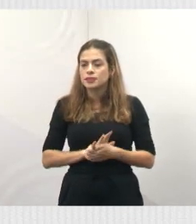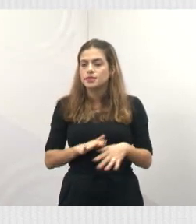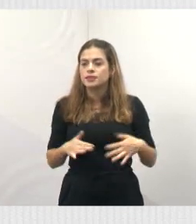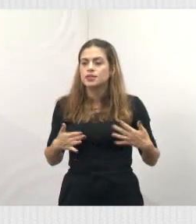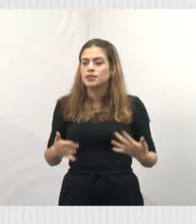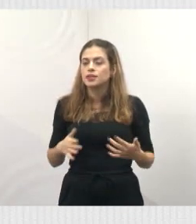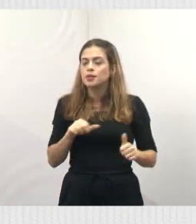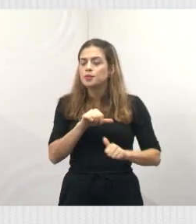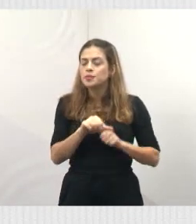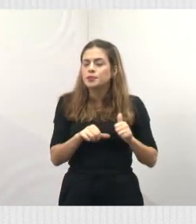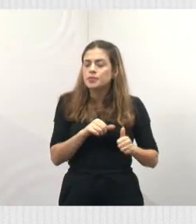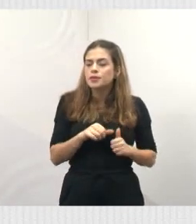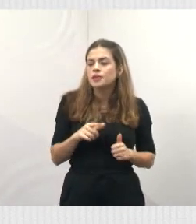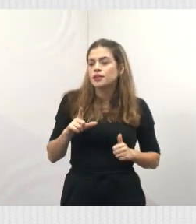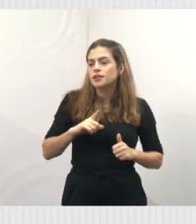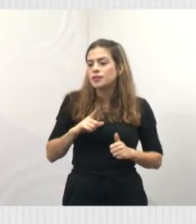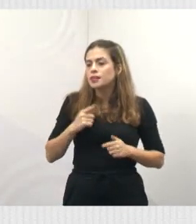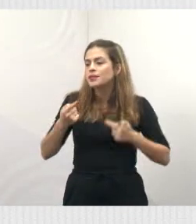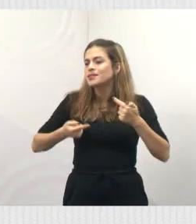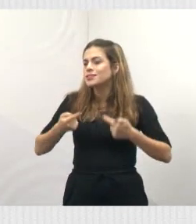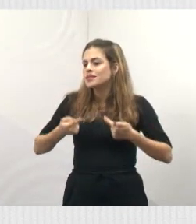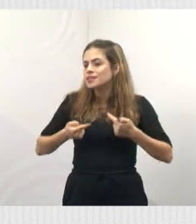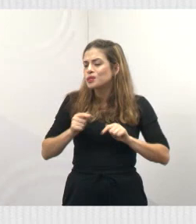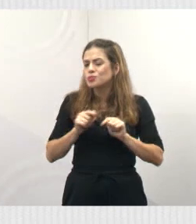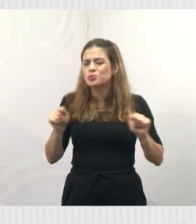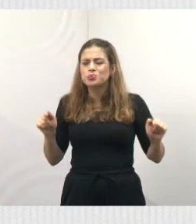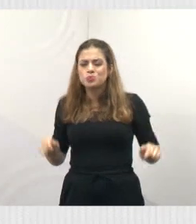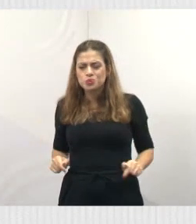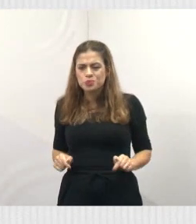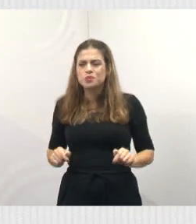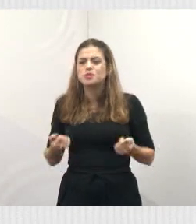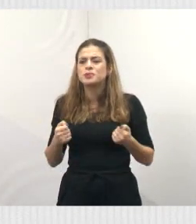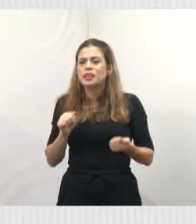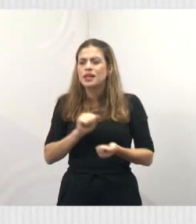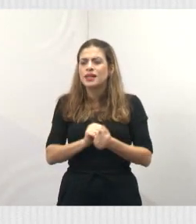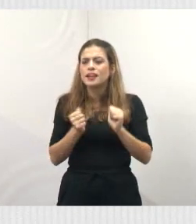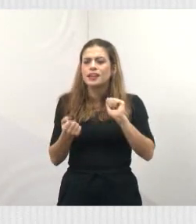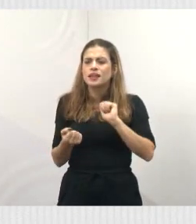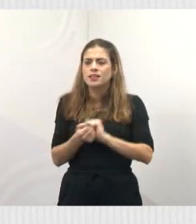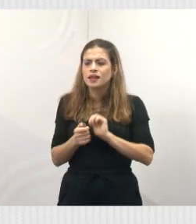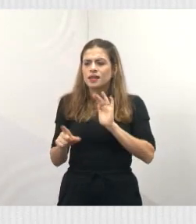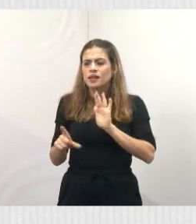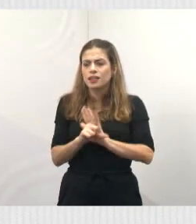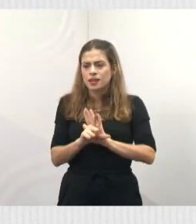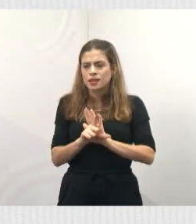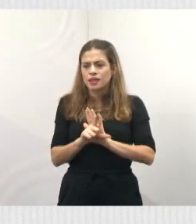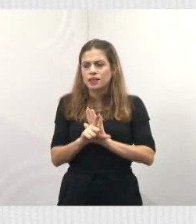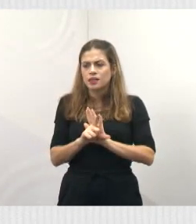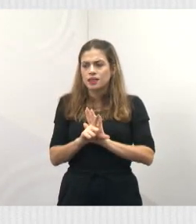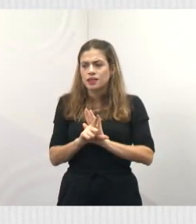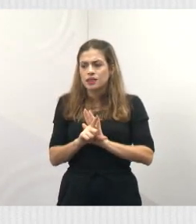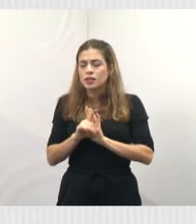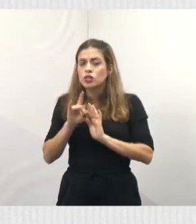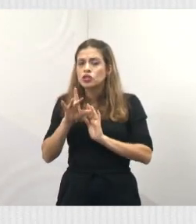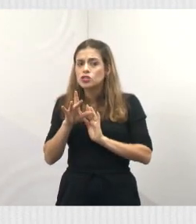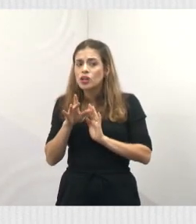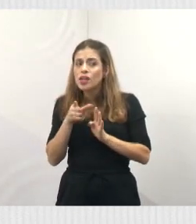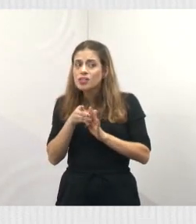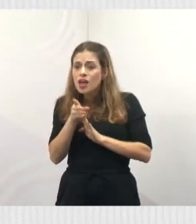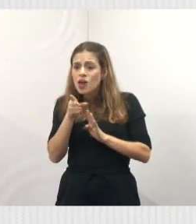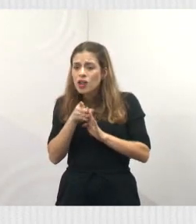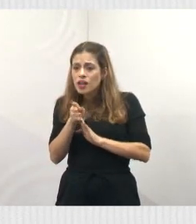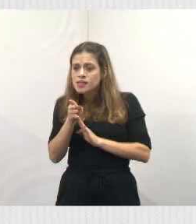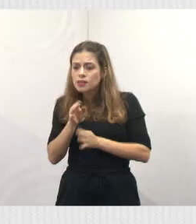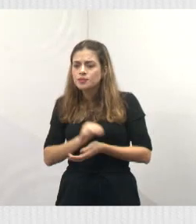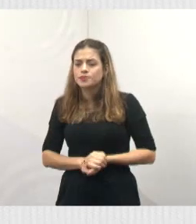tem alguns servidores que estão discutindo na justiça, a gente tem que adequar a nossa legislação. É apenas uma recomendação.